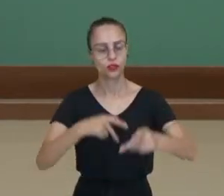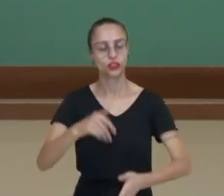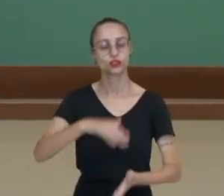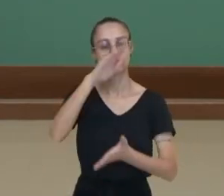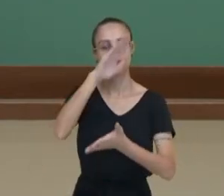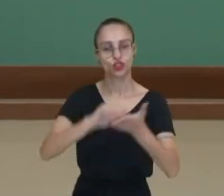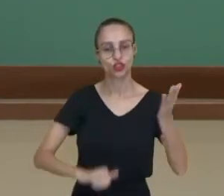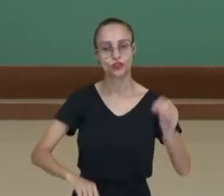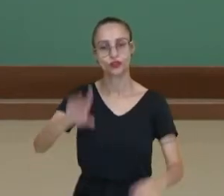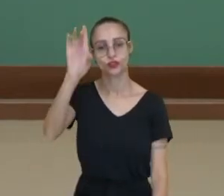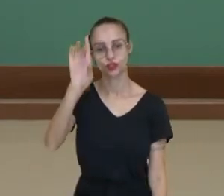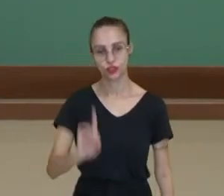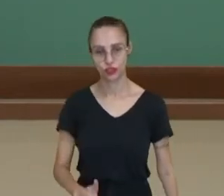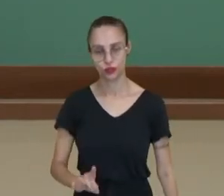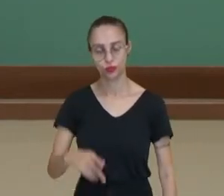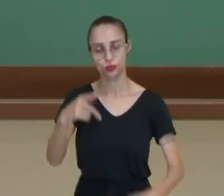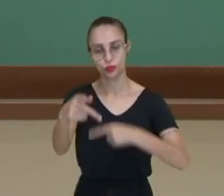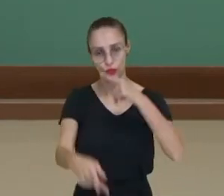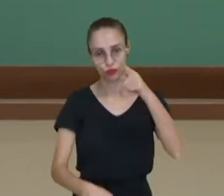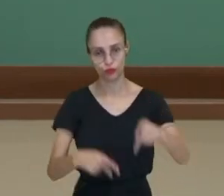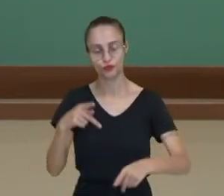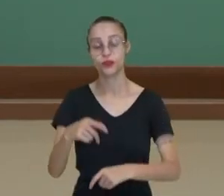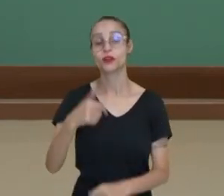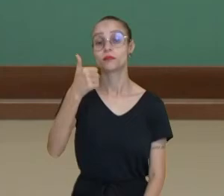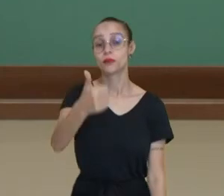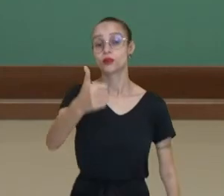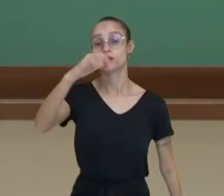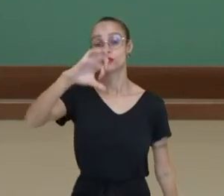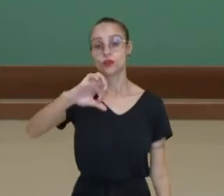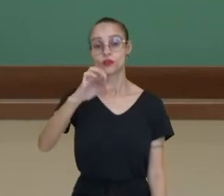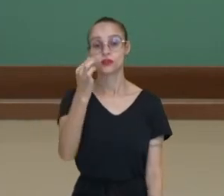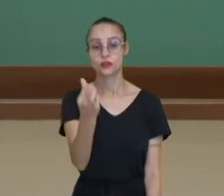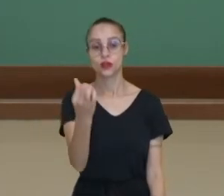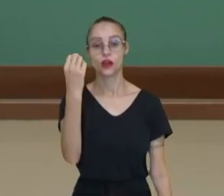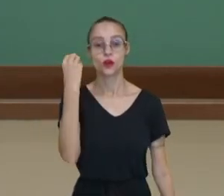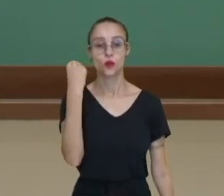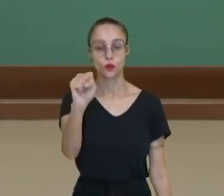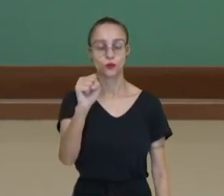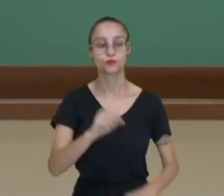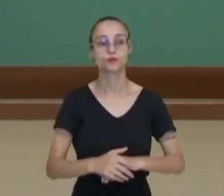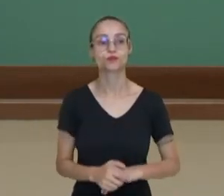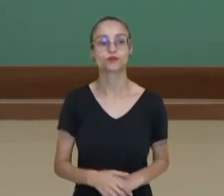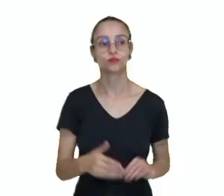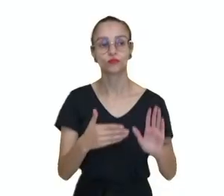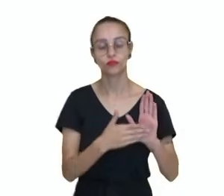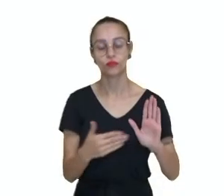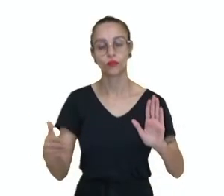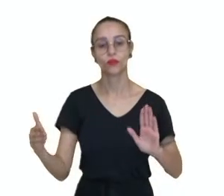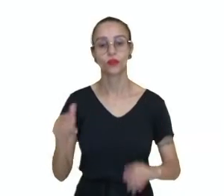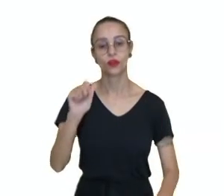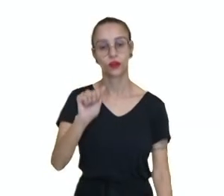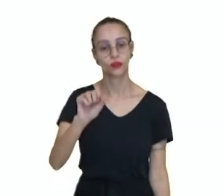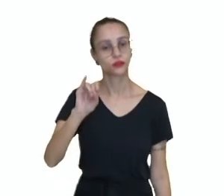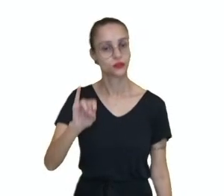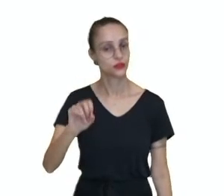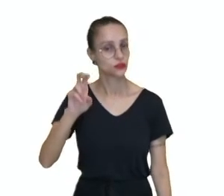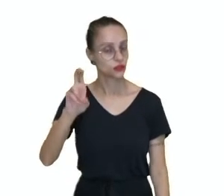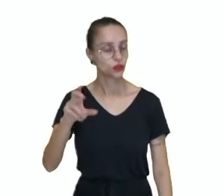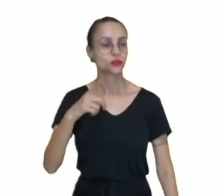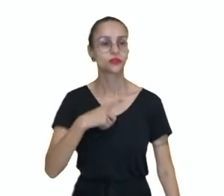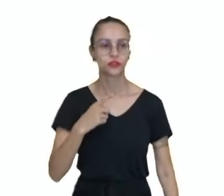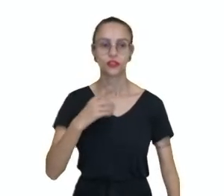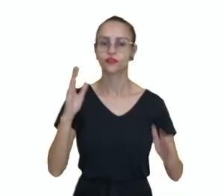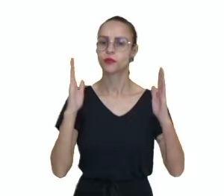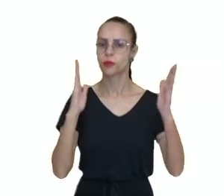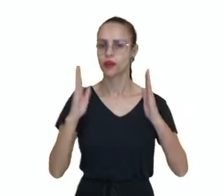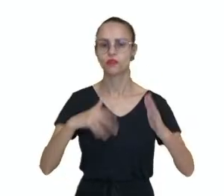aí do povo. Então, 1968. A partir do AI-5, teve início aí esse período